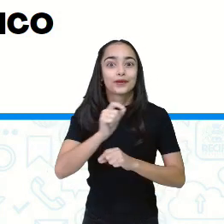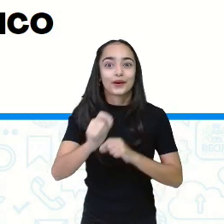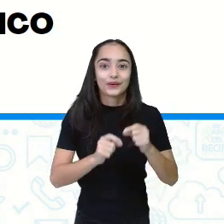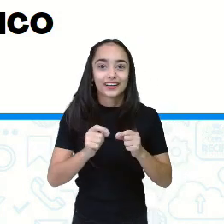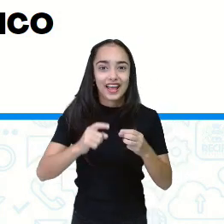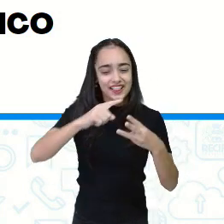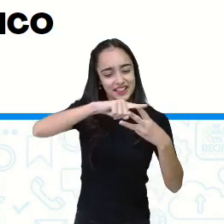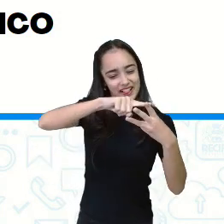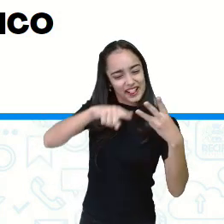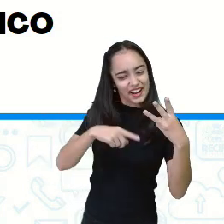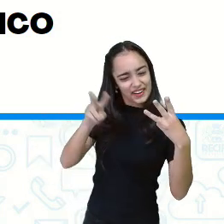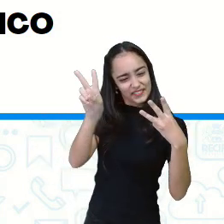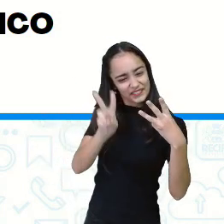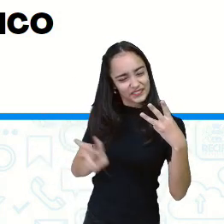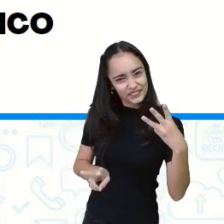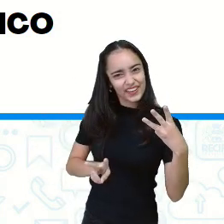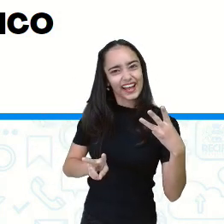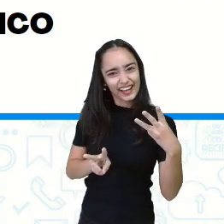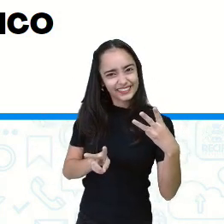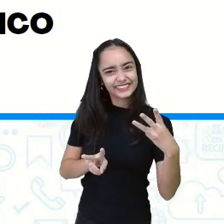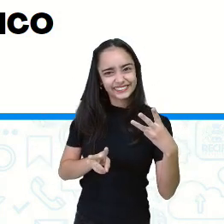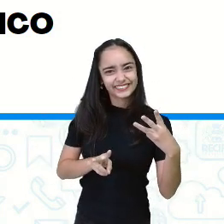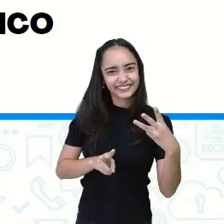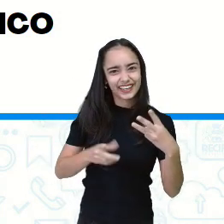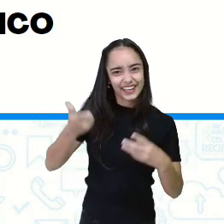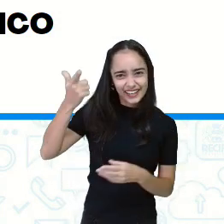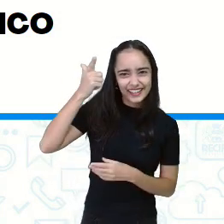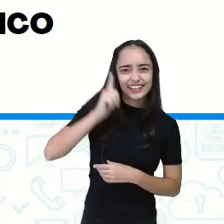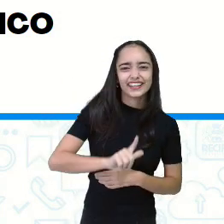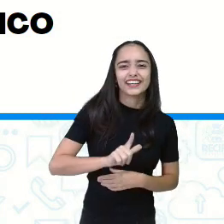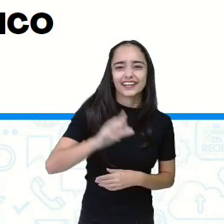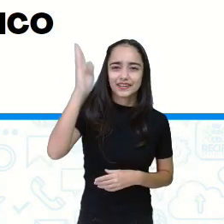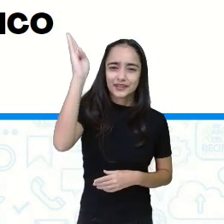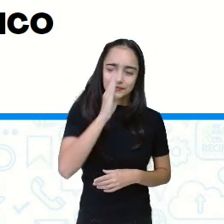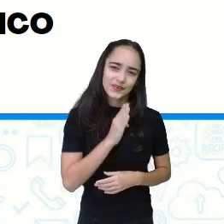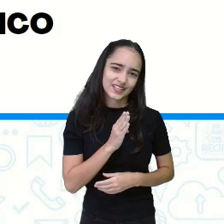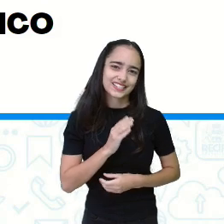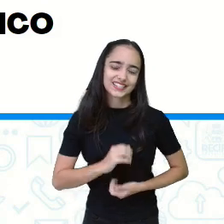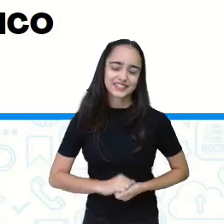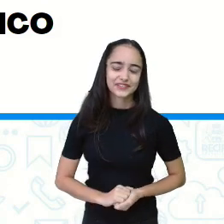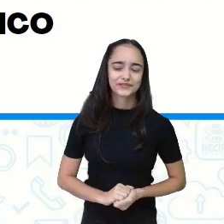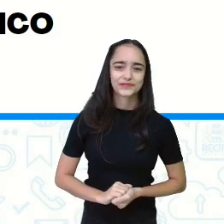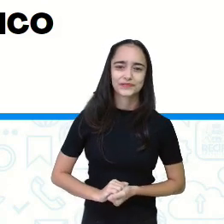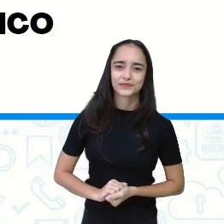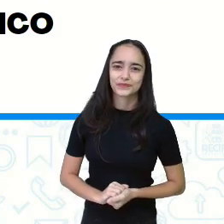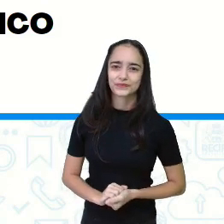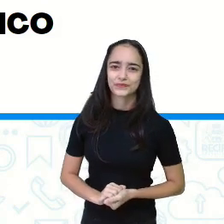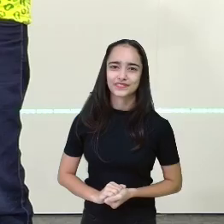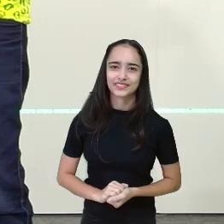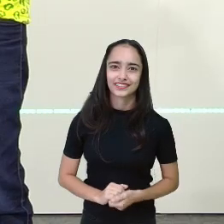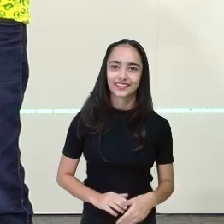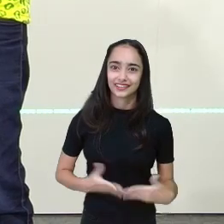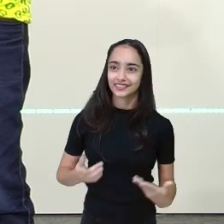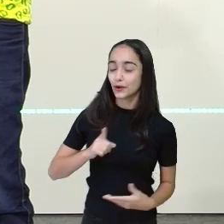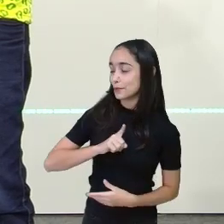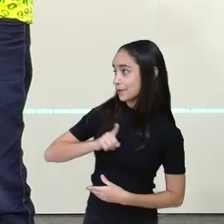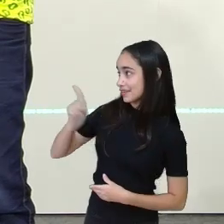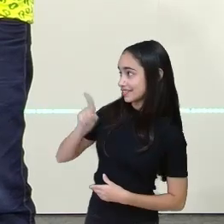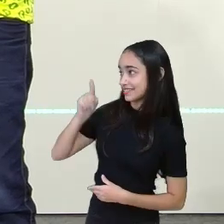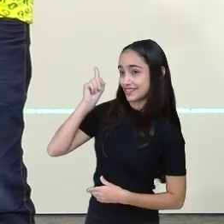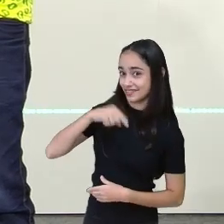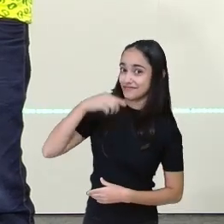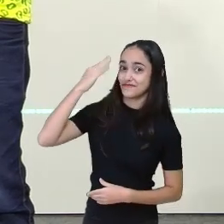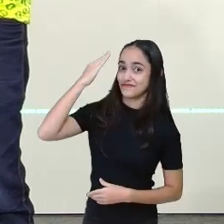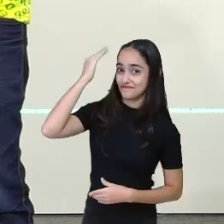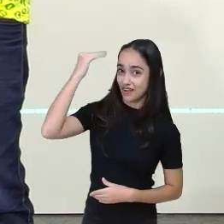Pelé aí virando rei também, justamente aí na Copa de 70, aí o tricampeonato do Brasil. Esse mascote aí é famoso. Foi quando